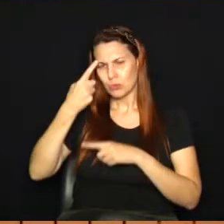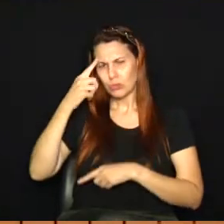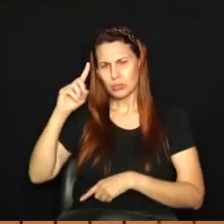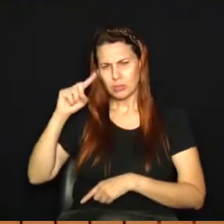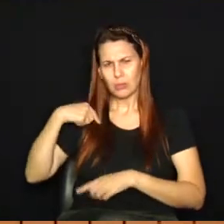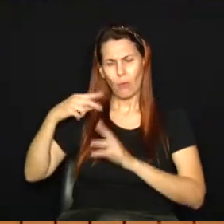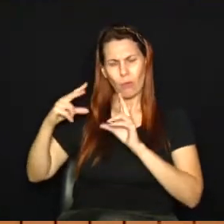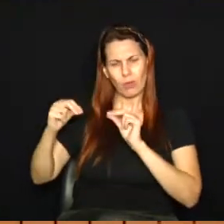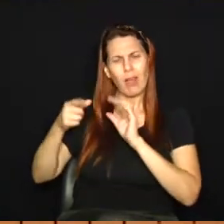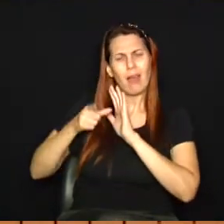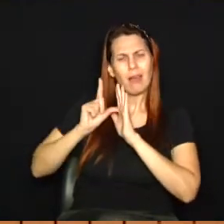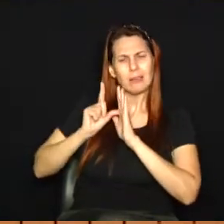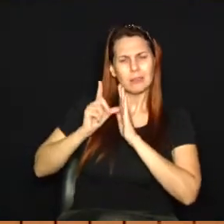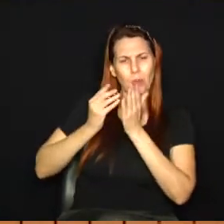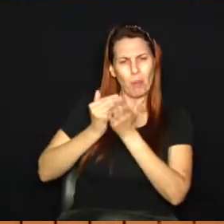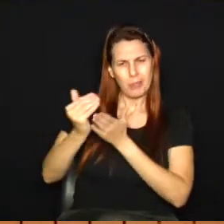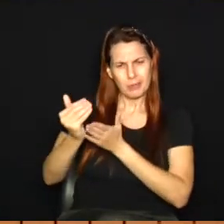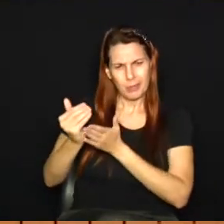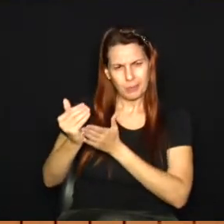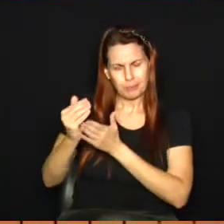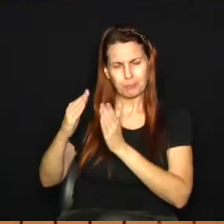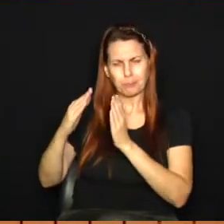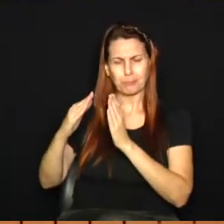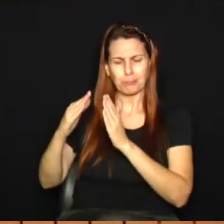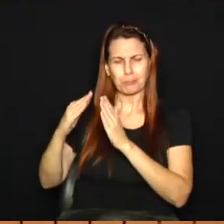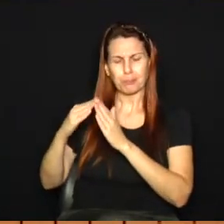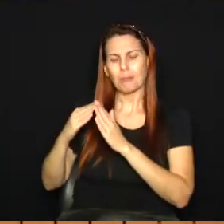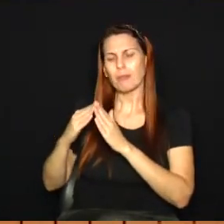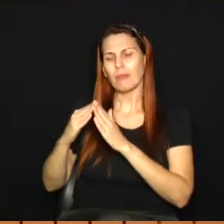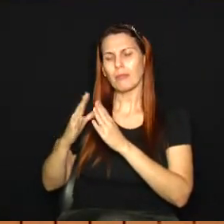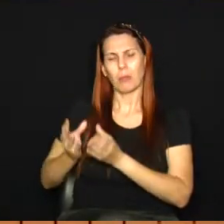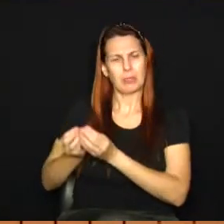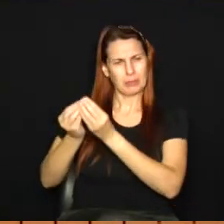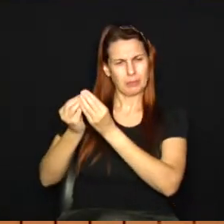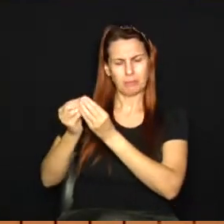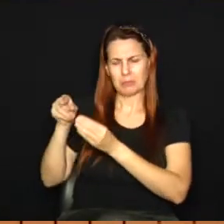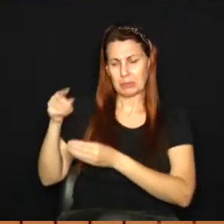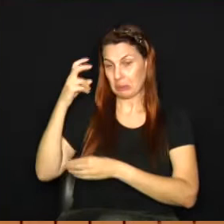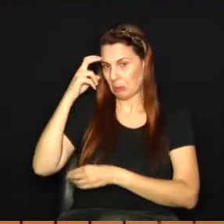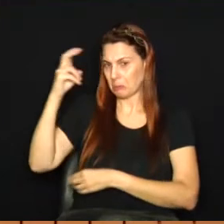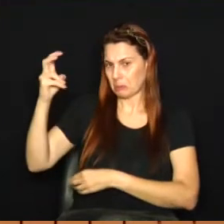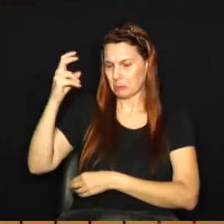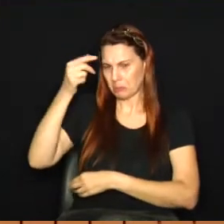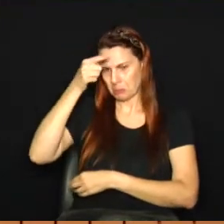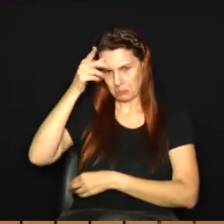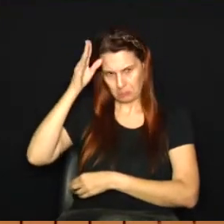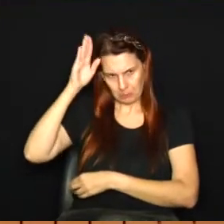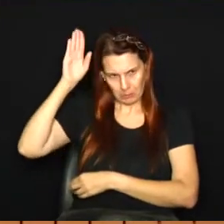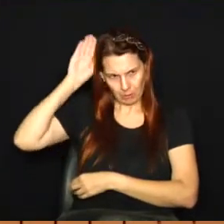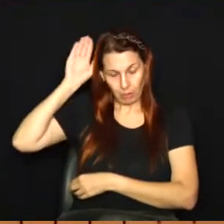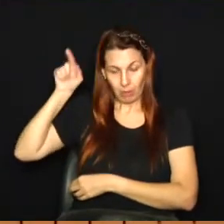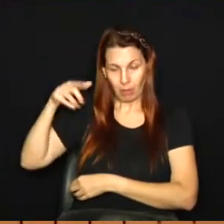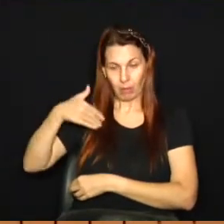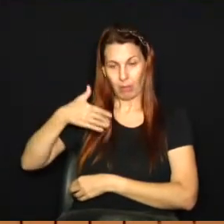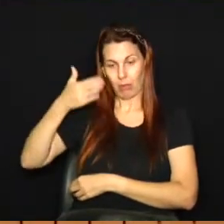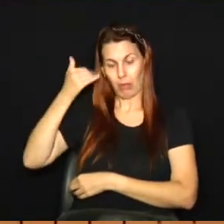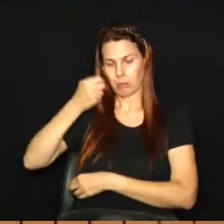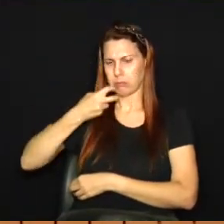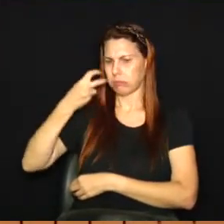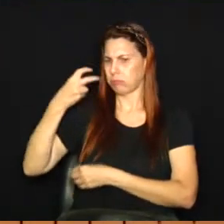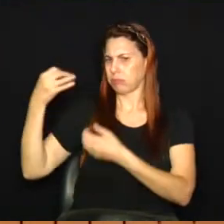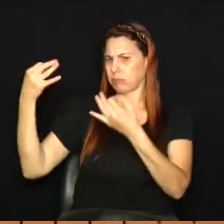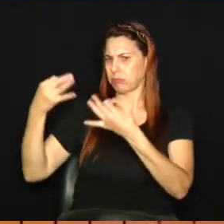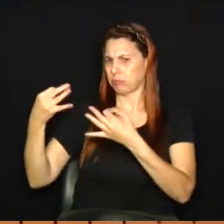como eu fazia, eu gostava de conversar com ele, um padre muito inteligente, um acadêmico, de uma grande expressão, de uma grande oratória, eu